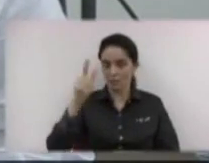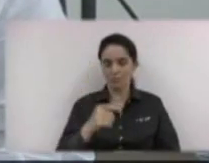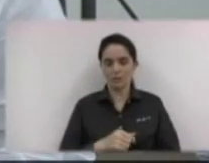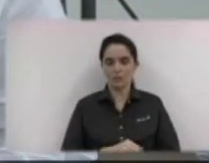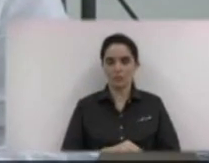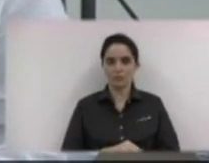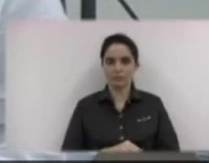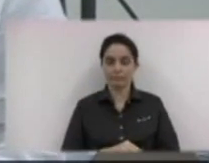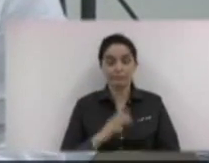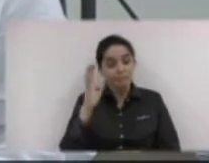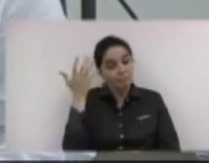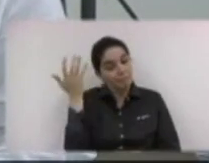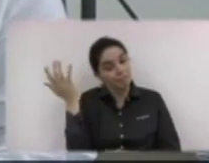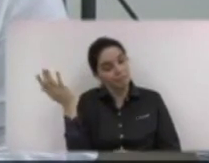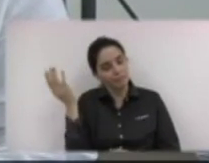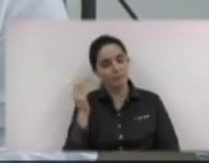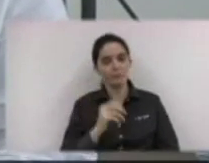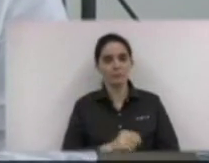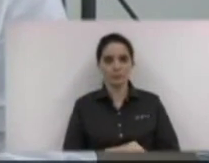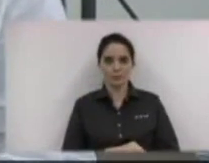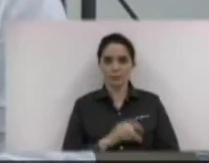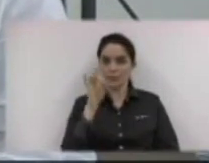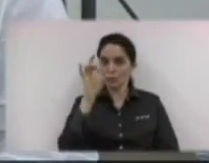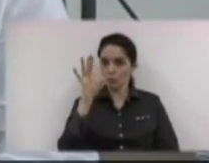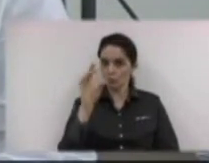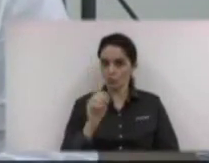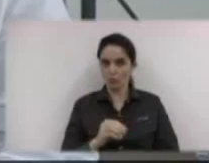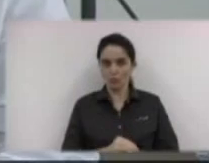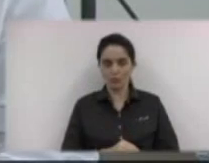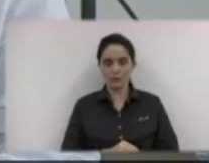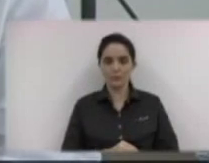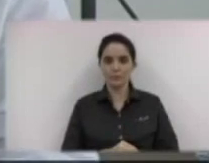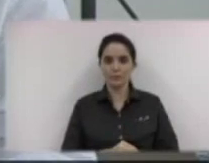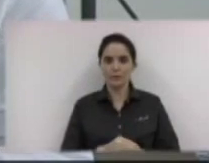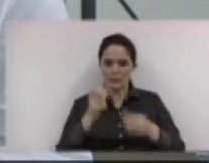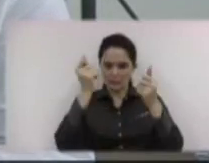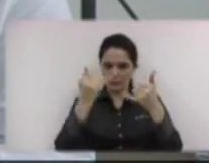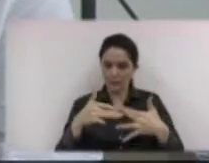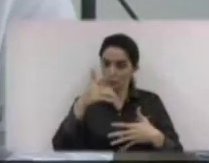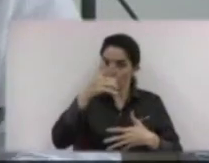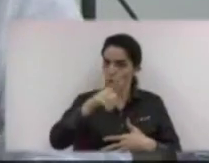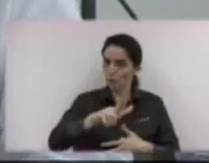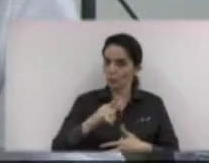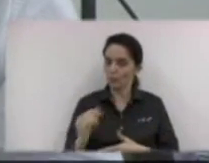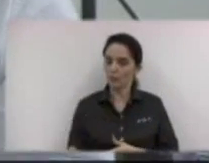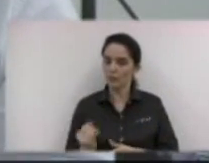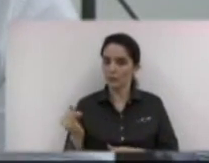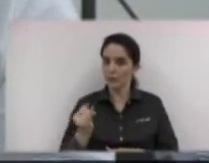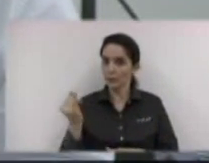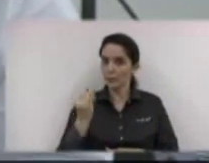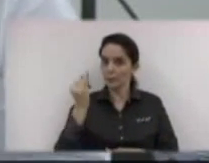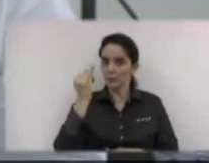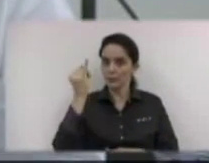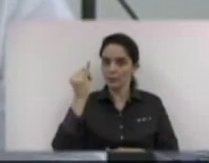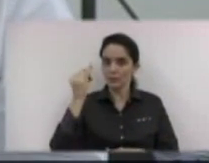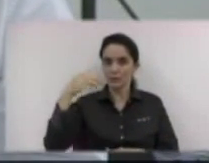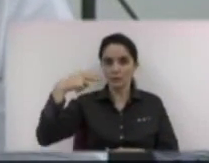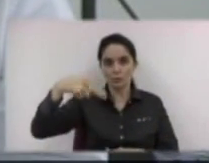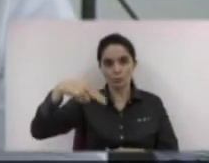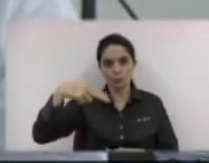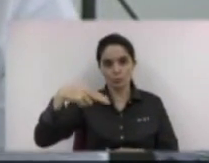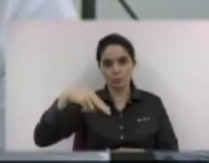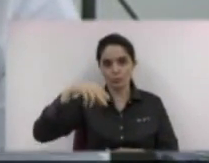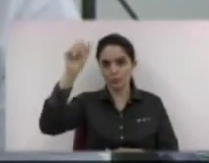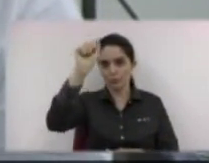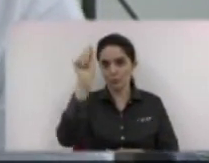vai acontecer. E só para frisar, senhor presidente, da importância, mais uma vez, do Novembro